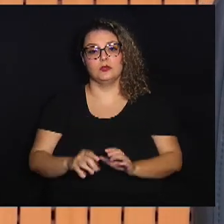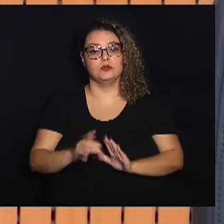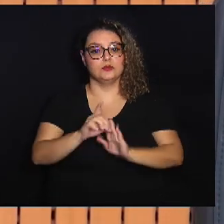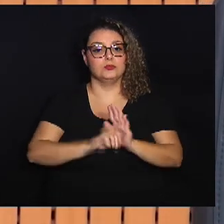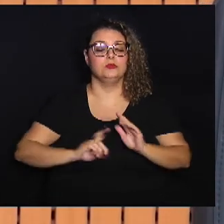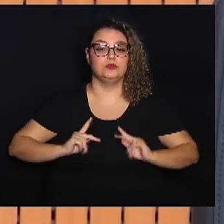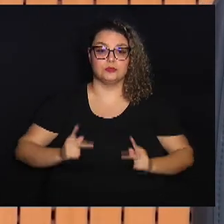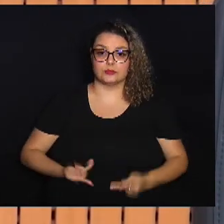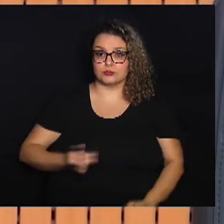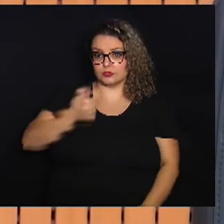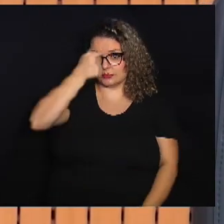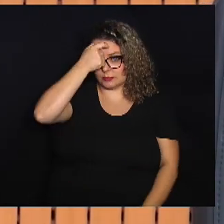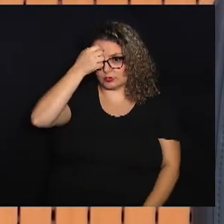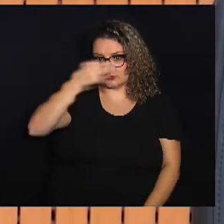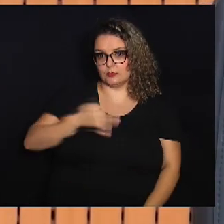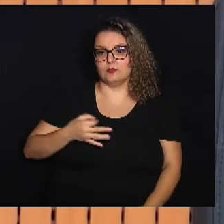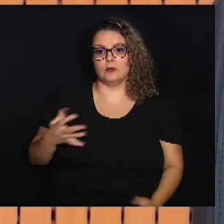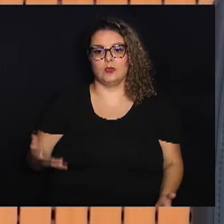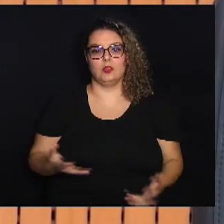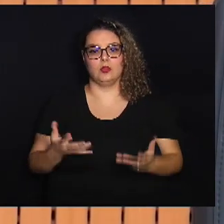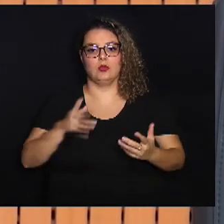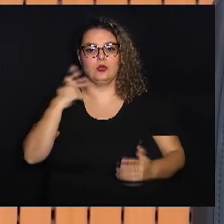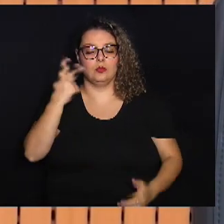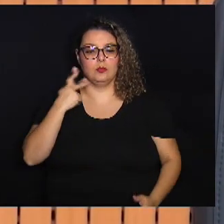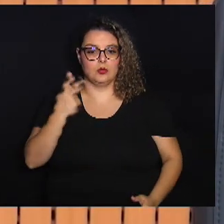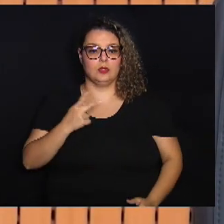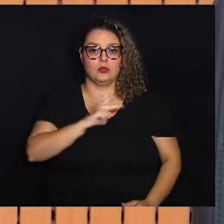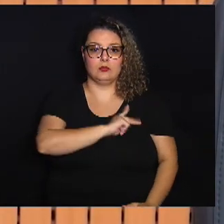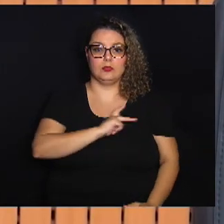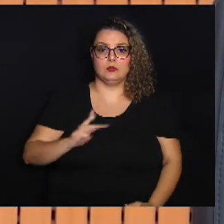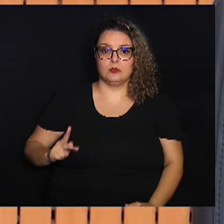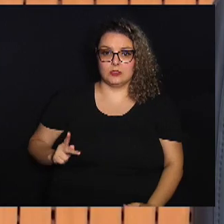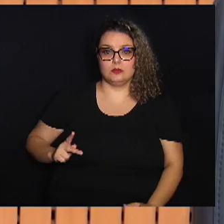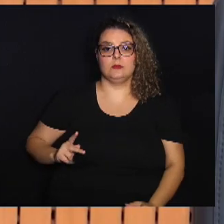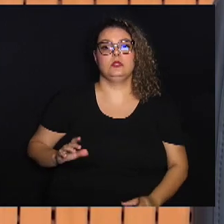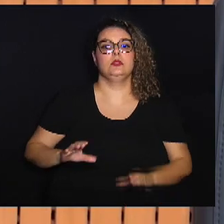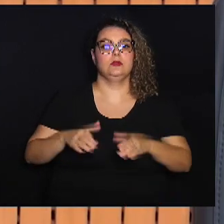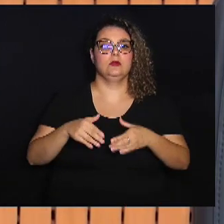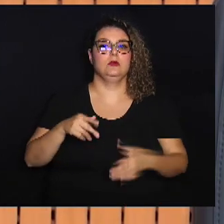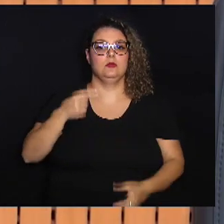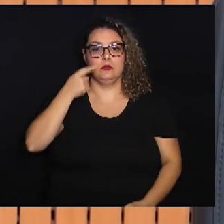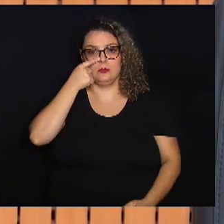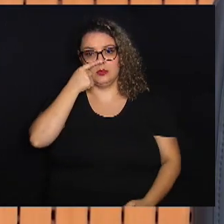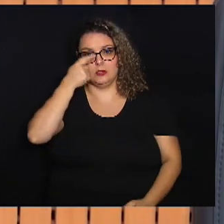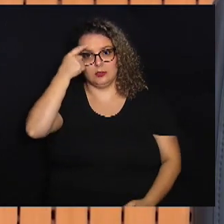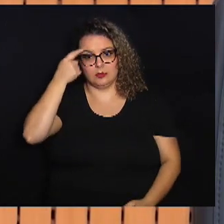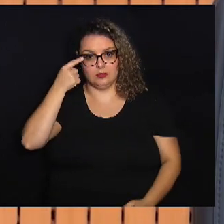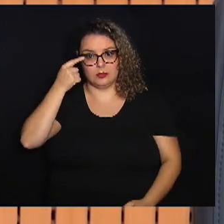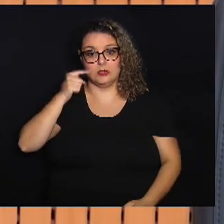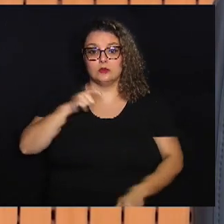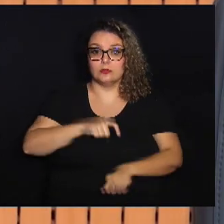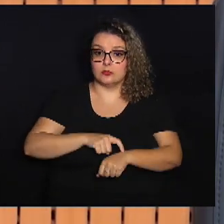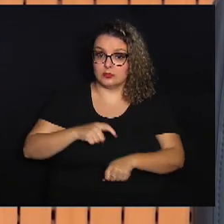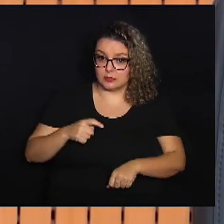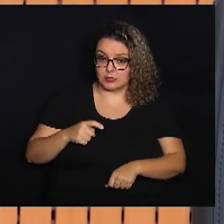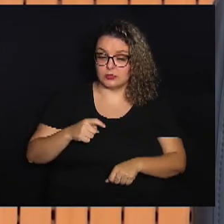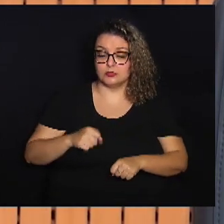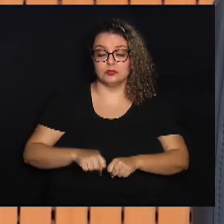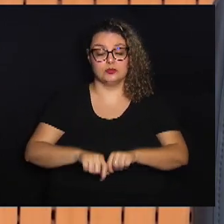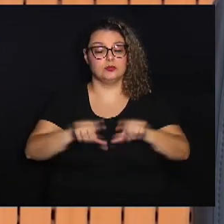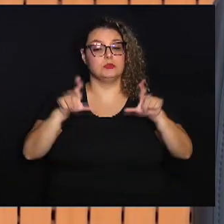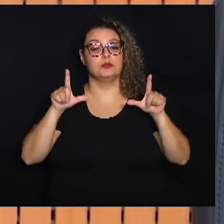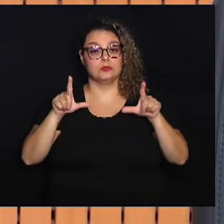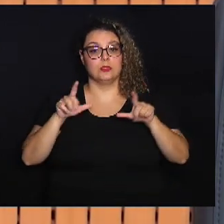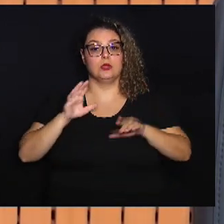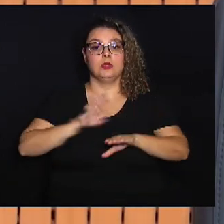e Cidadania foi promovida pela vereadora e presidente da comissão, Paola Miguel. Na ocasião, o destaque foi para a